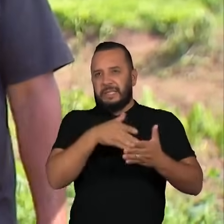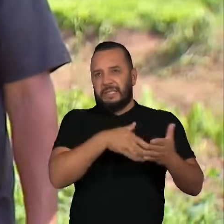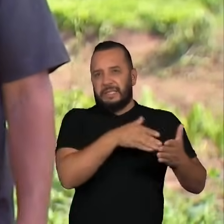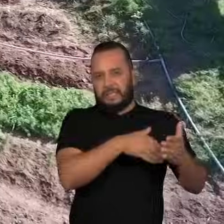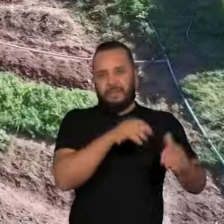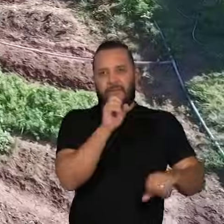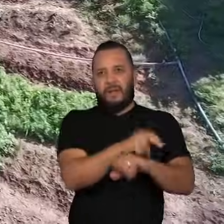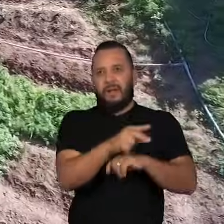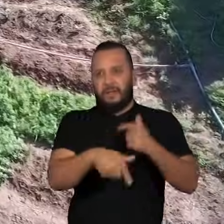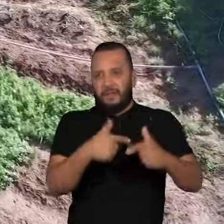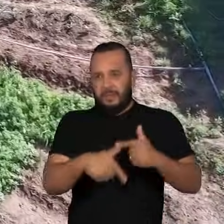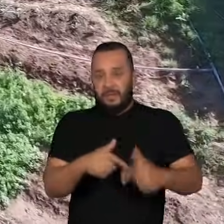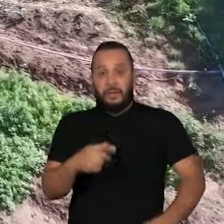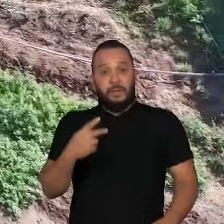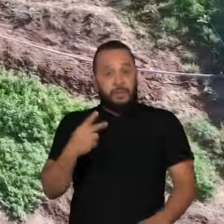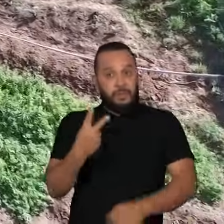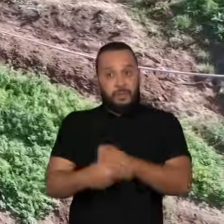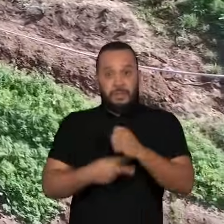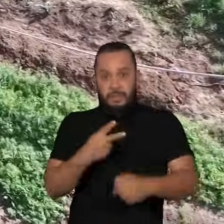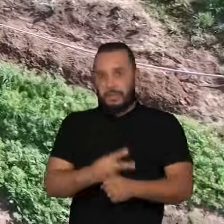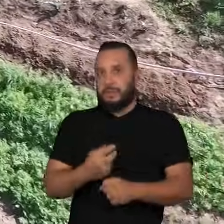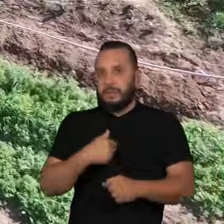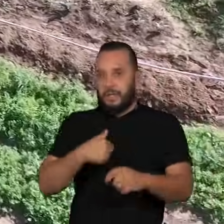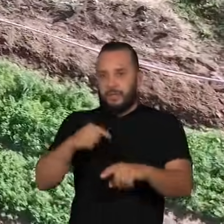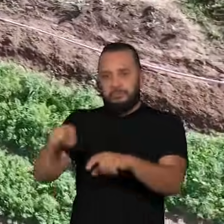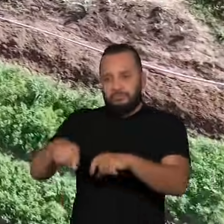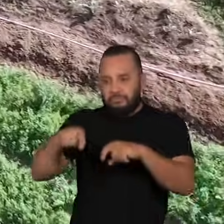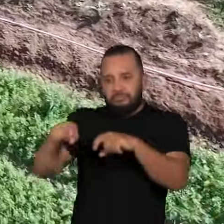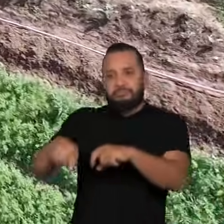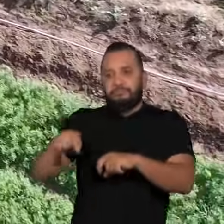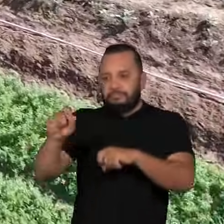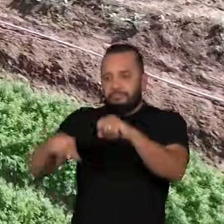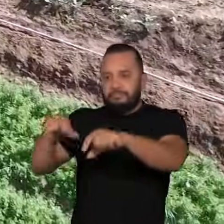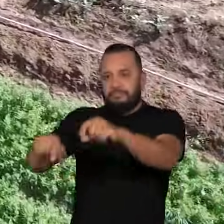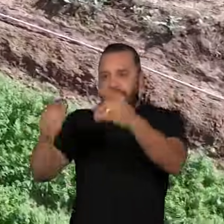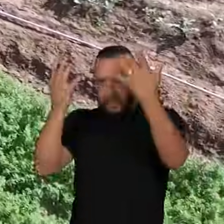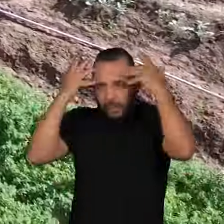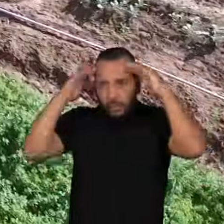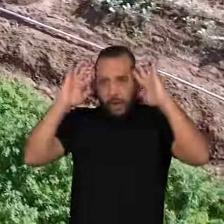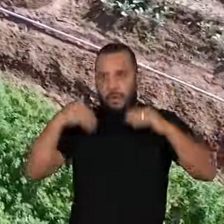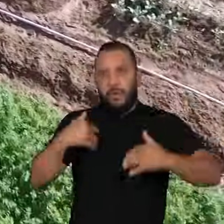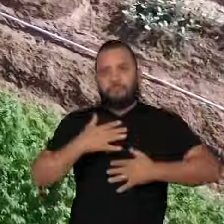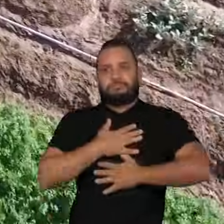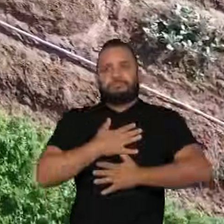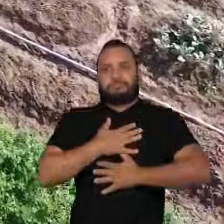arrumar emprego. Já faz 2 anos que eu estou assim, plantando orgânico e eu estou gostando.